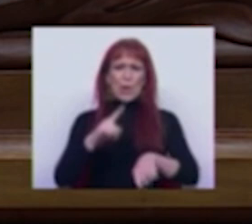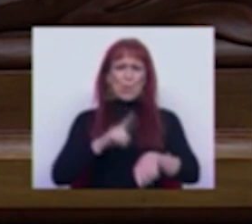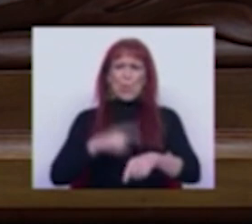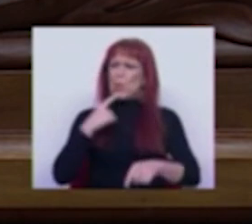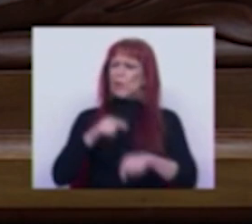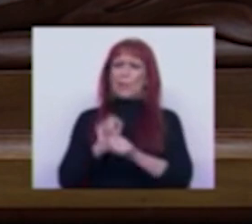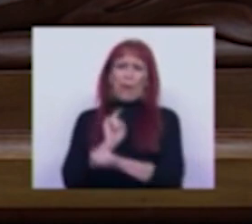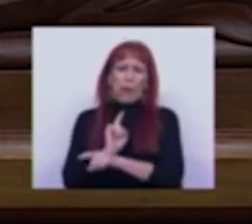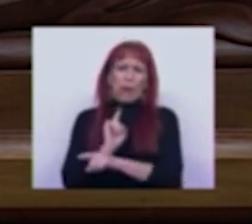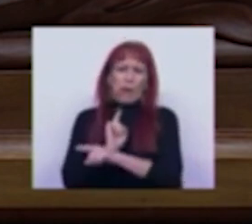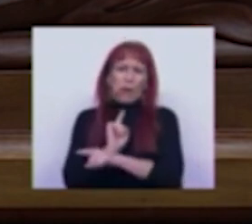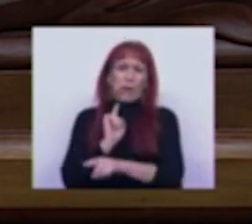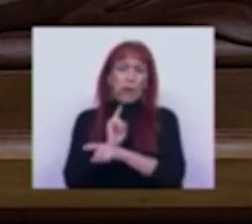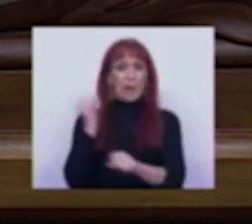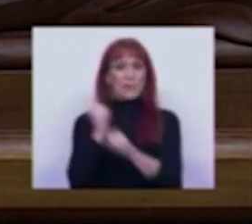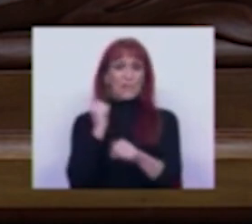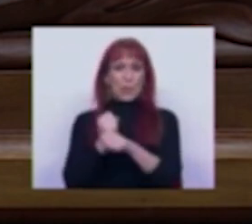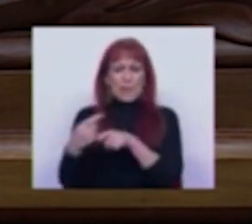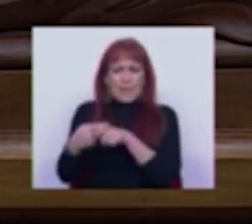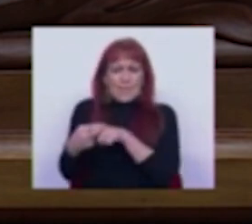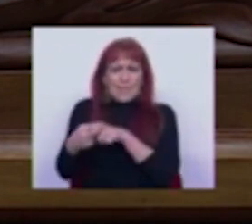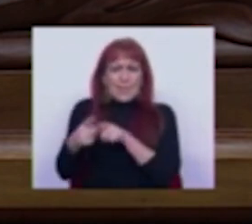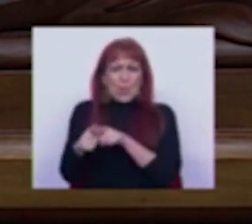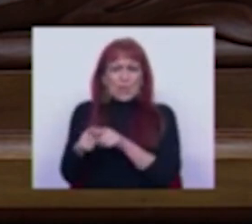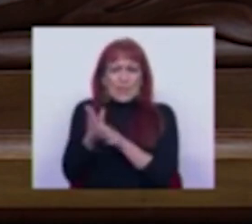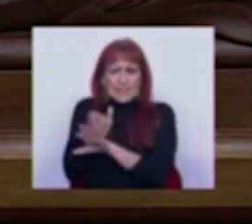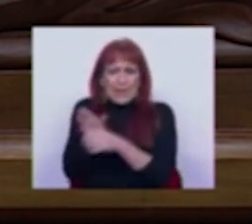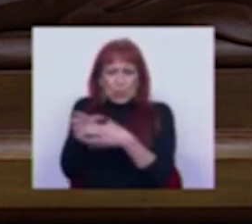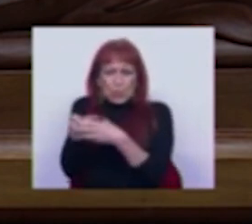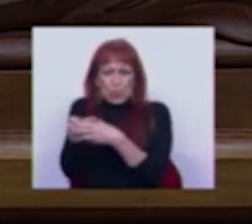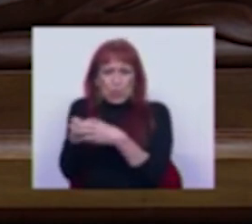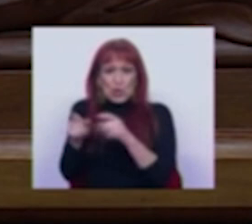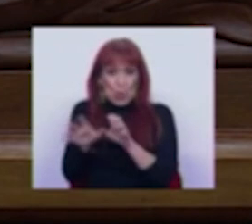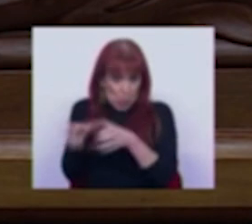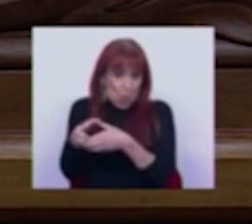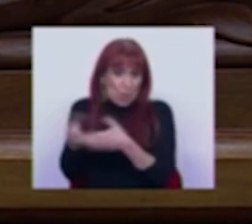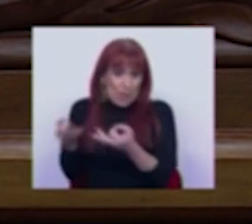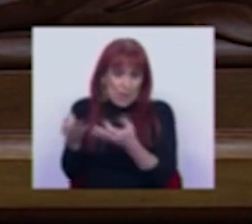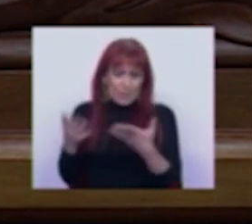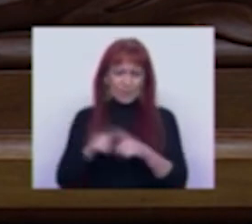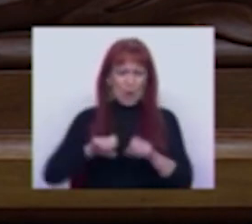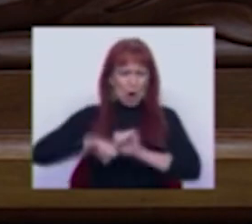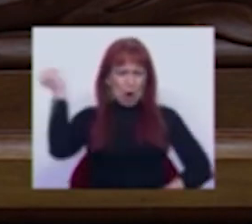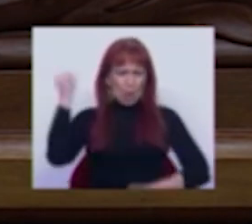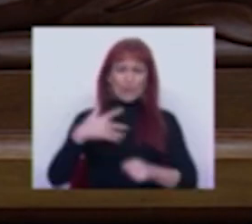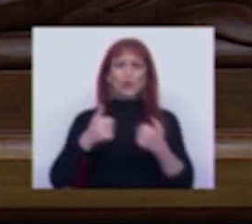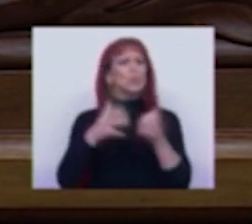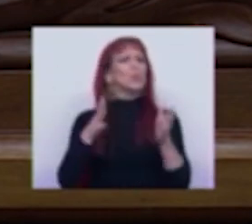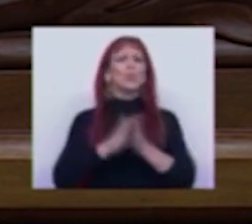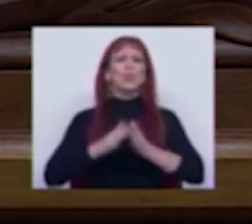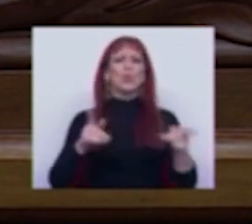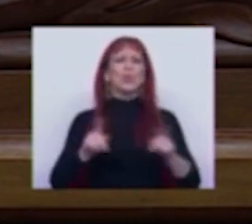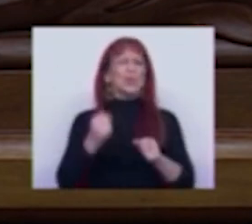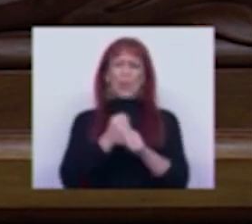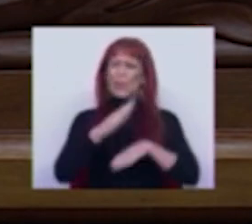está enquistado e ao serviço de interesses setoriais ou de grupo. Romper com tudo aquilo que